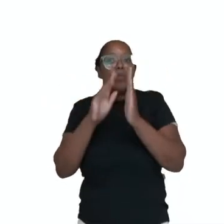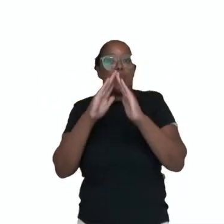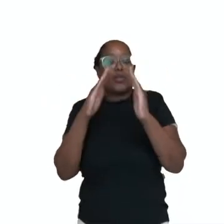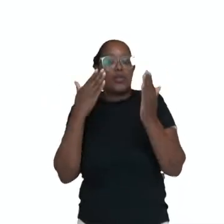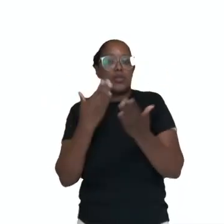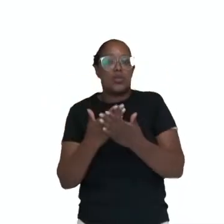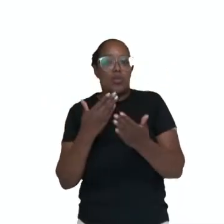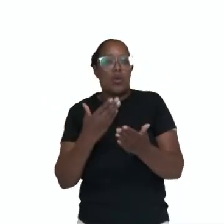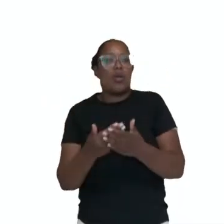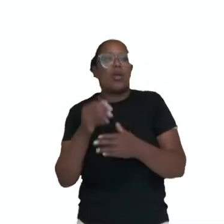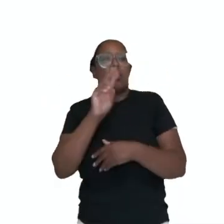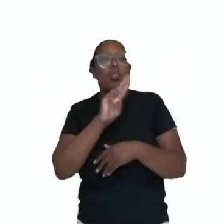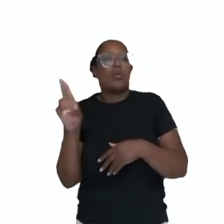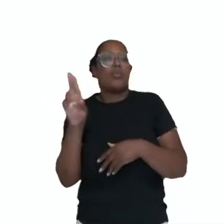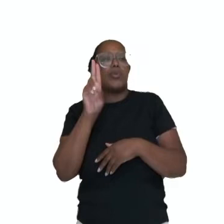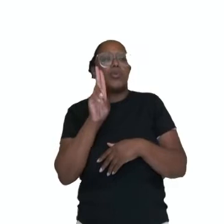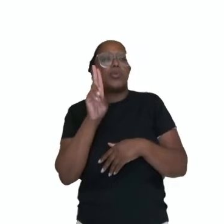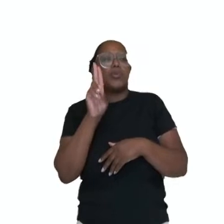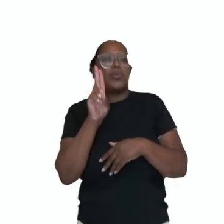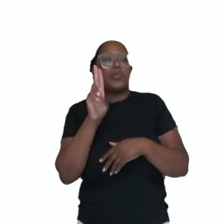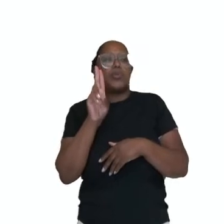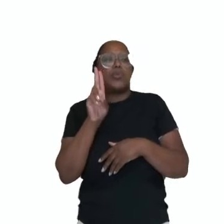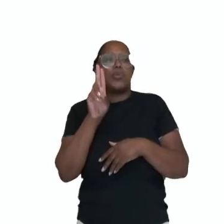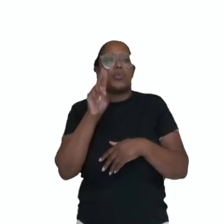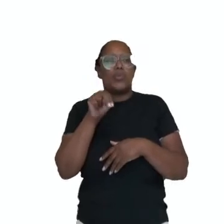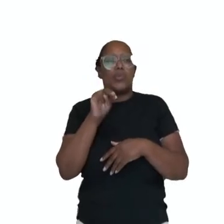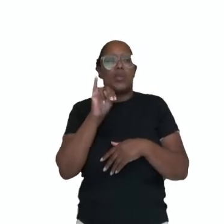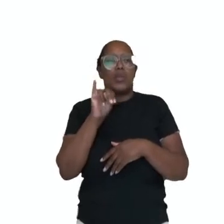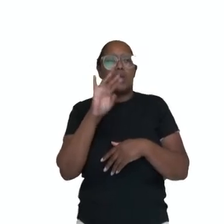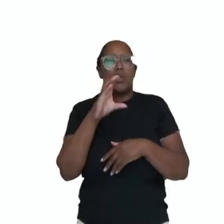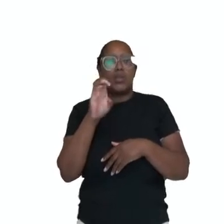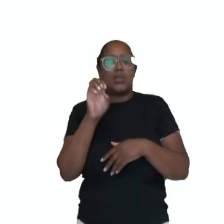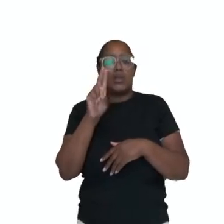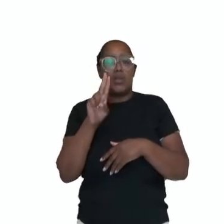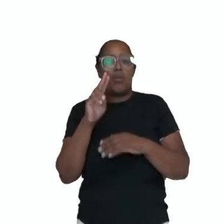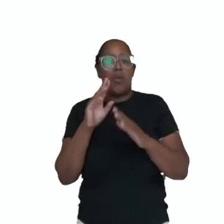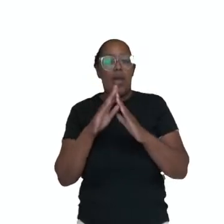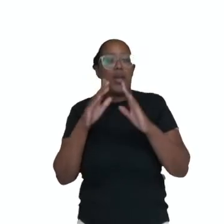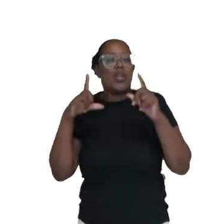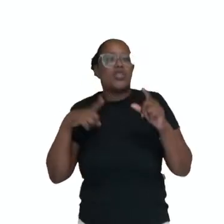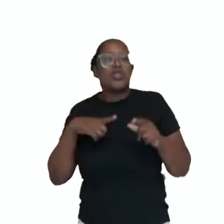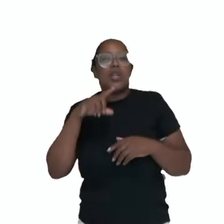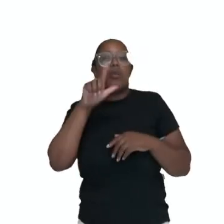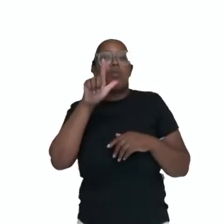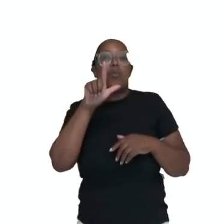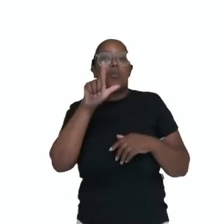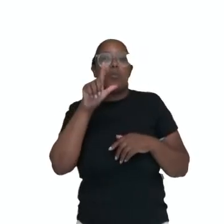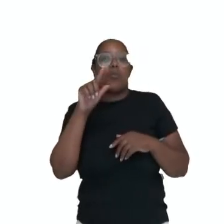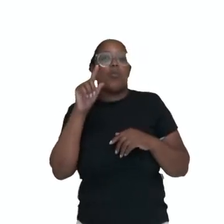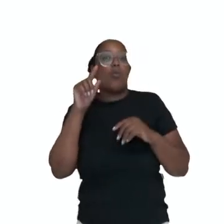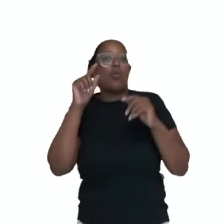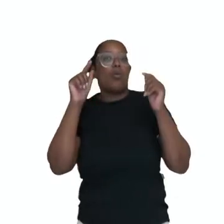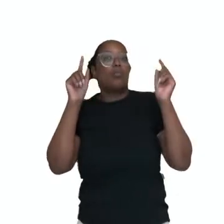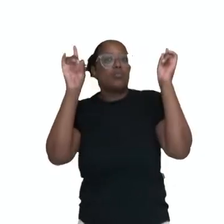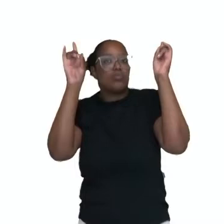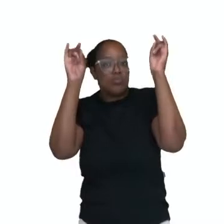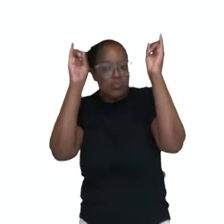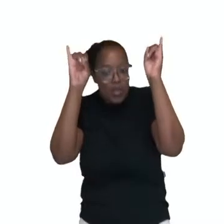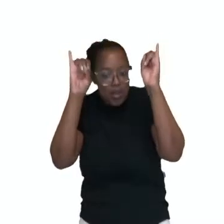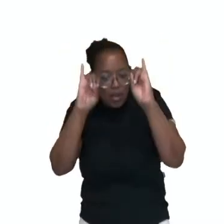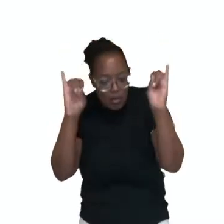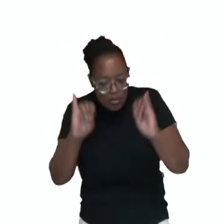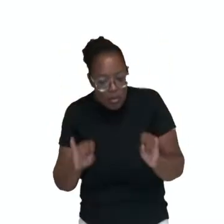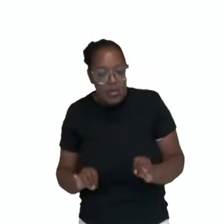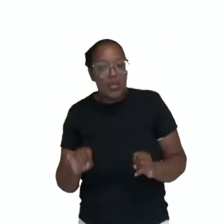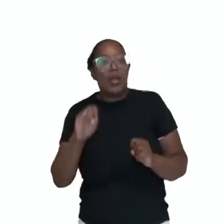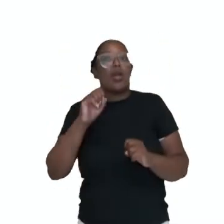por estar situada no edifício dedicado ao deus Apolo Lício, deus do sol, da luz, da